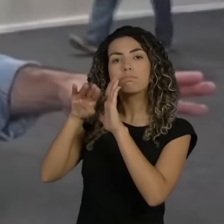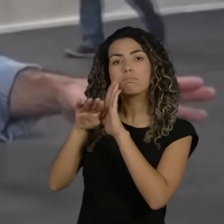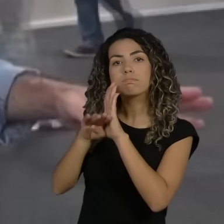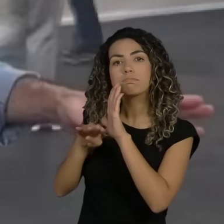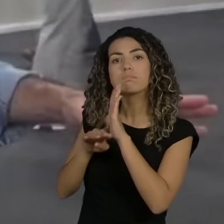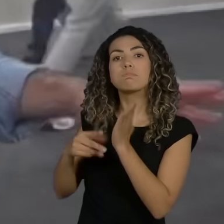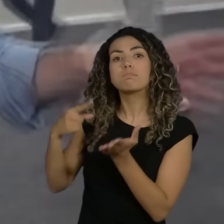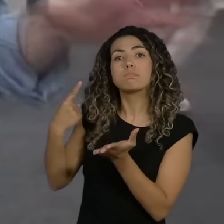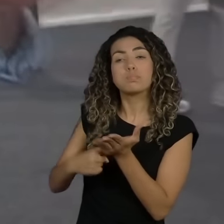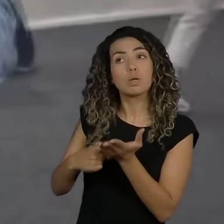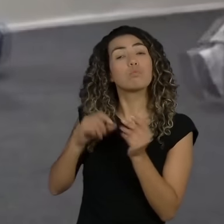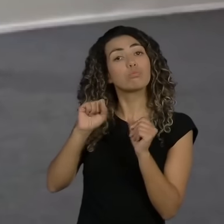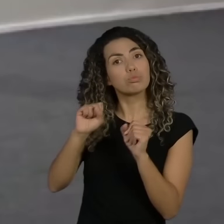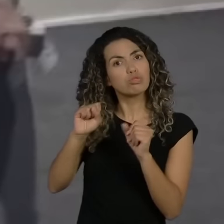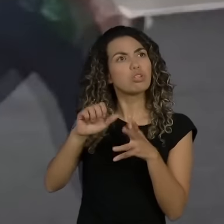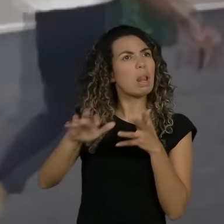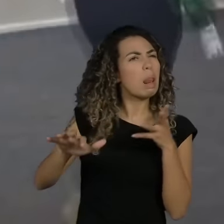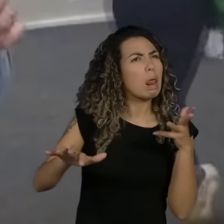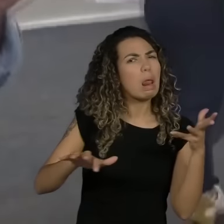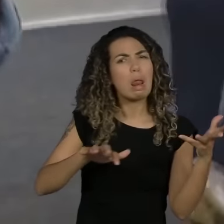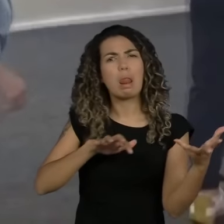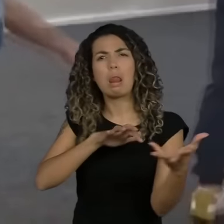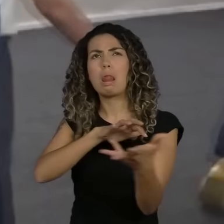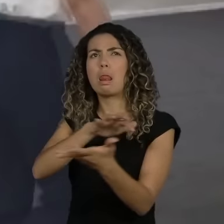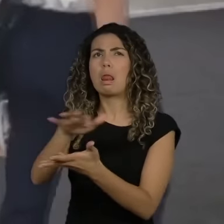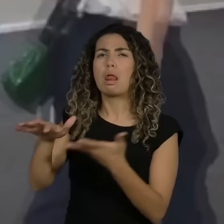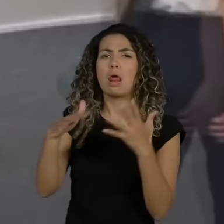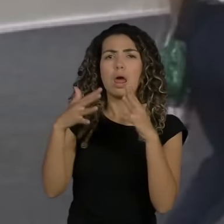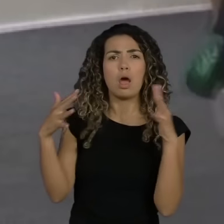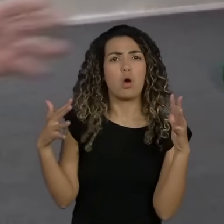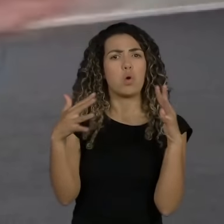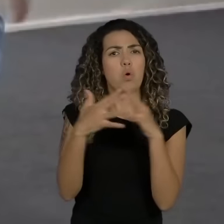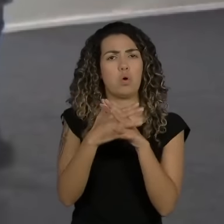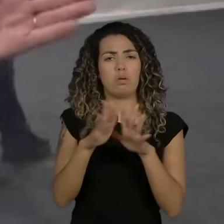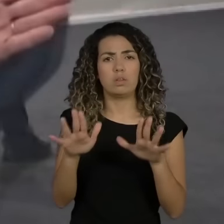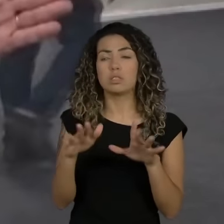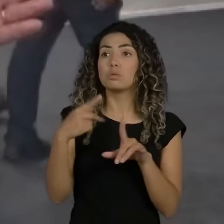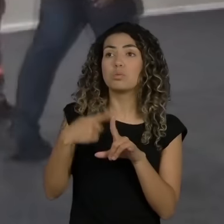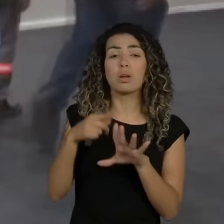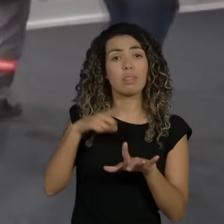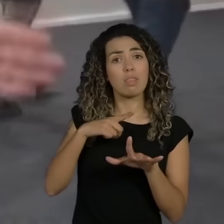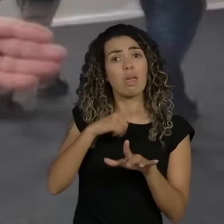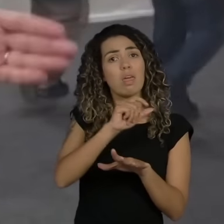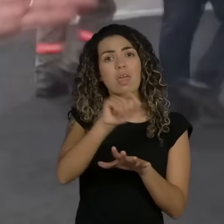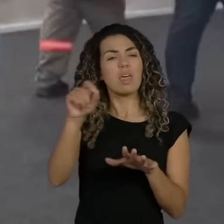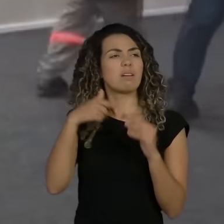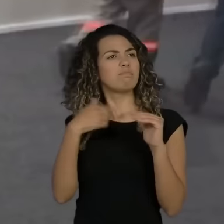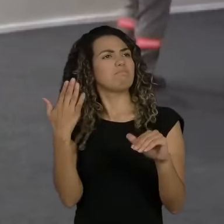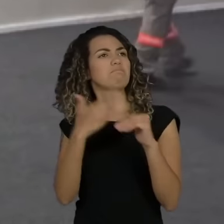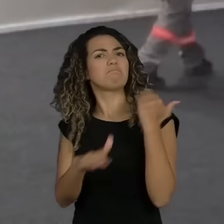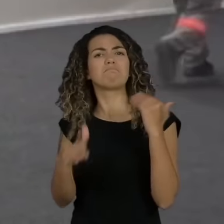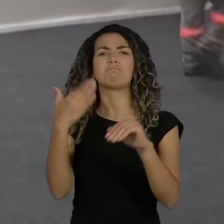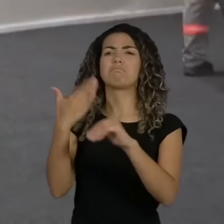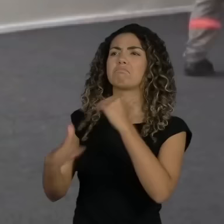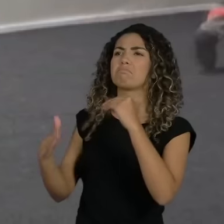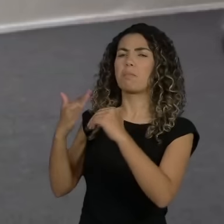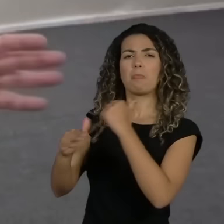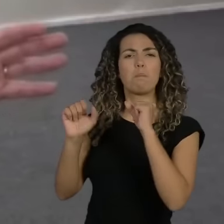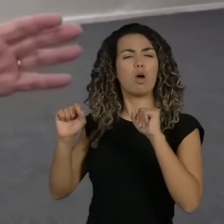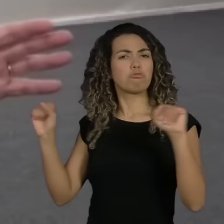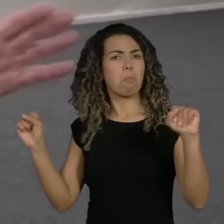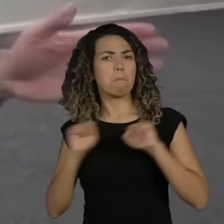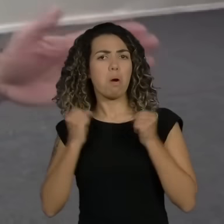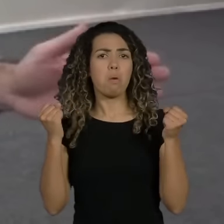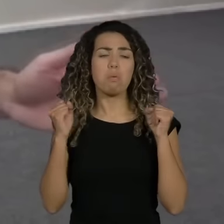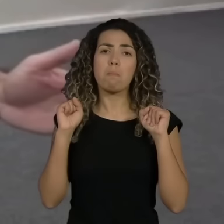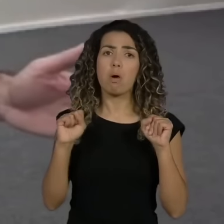podia acontecer em larga escala, inclusive com a não adoção da agenda, quando os países não concordam no que eles vão discutir, a